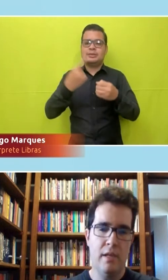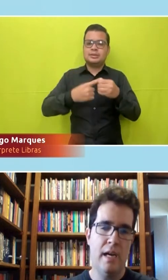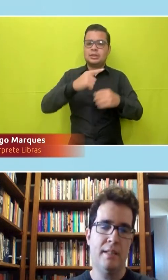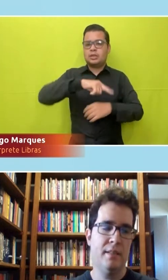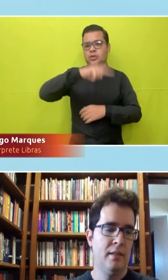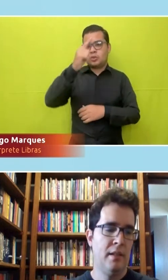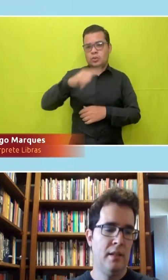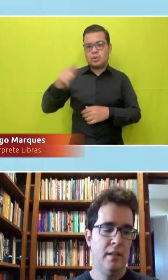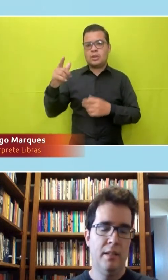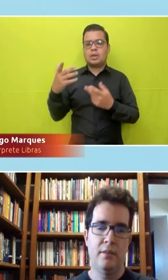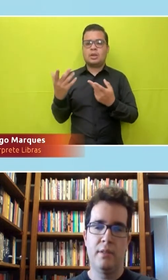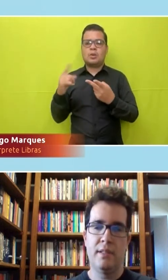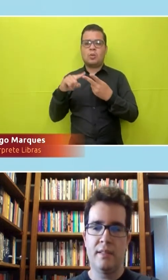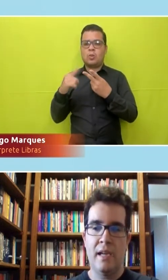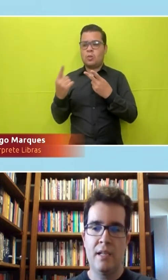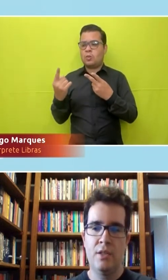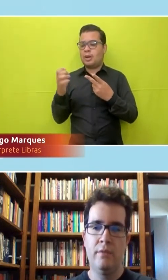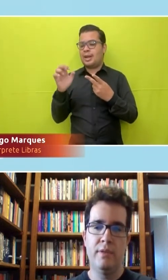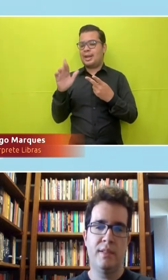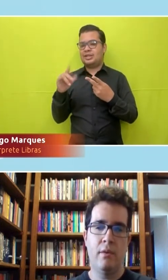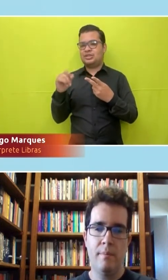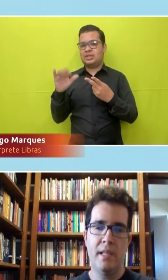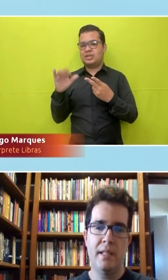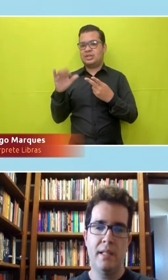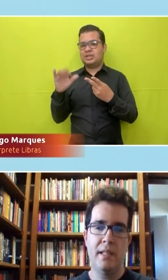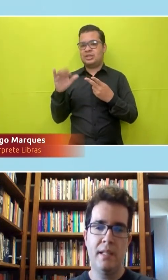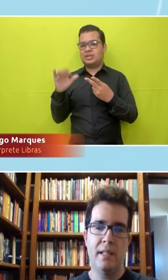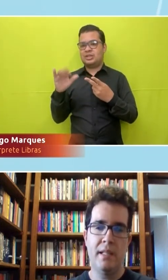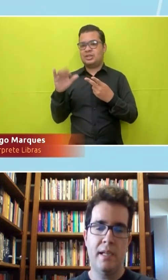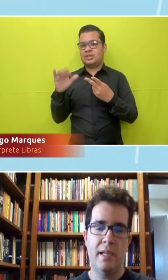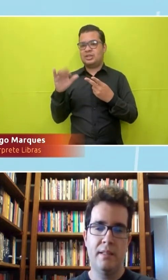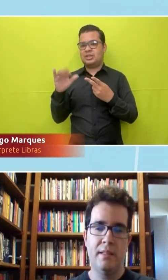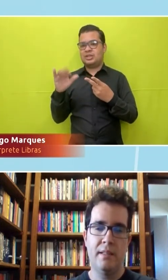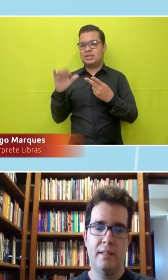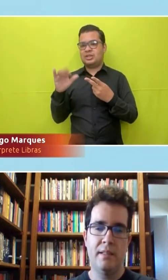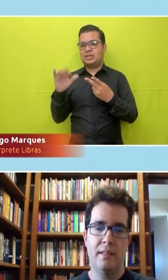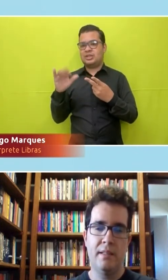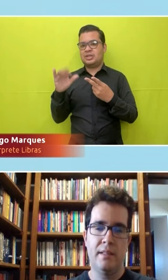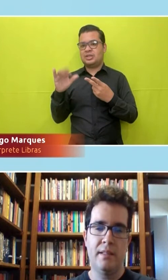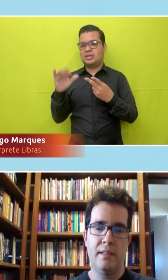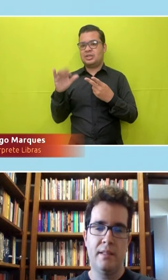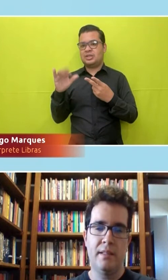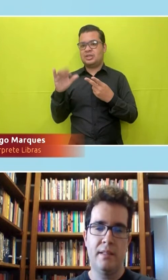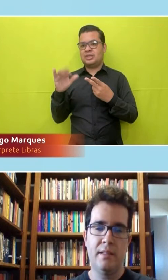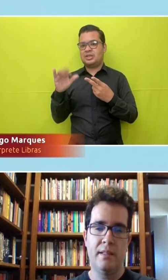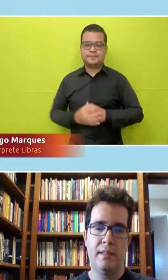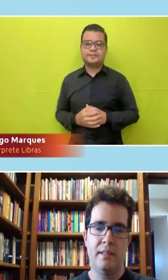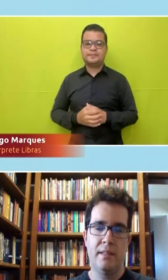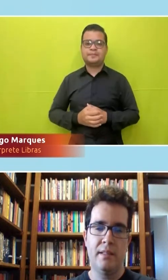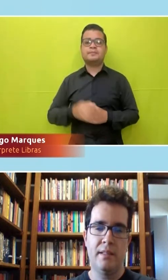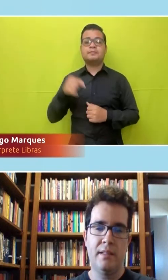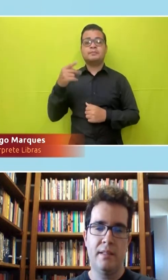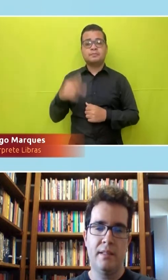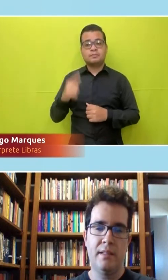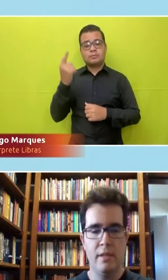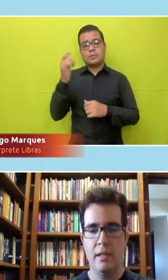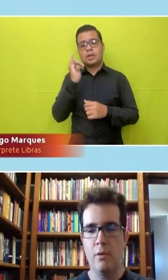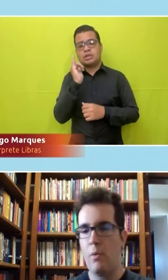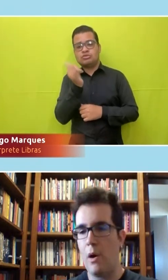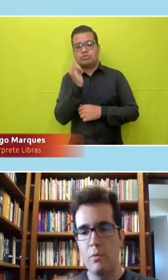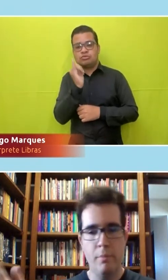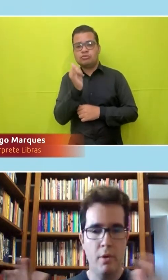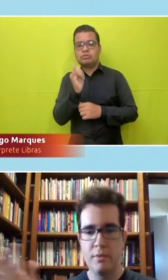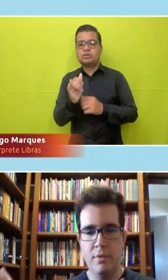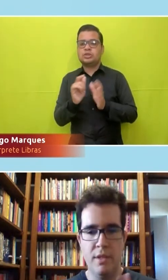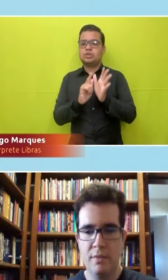né, em Goiás, e todas as narrativas são ambientadas e são contos do gênero ficção especulativa, né,